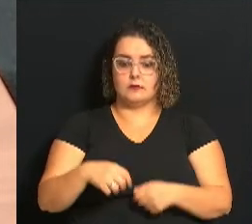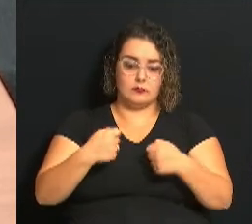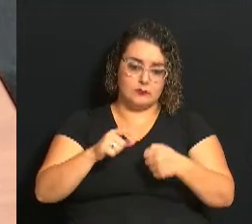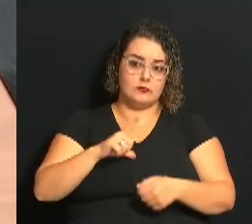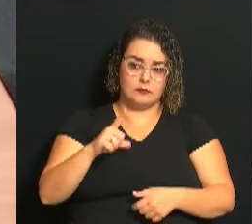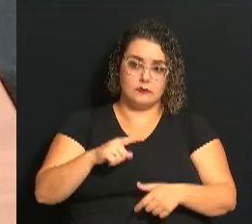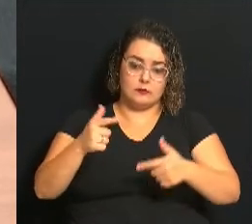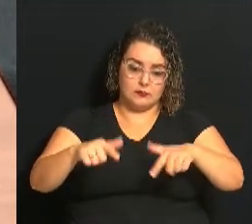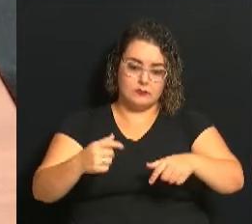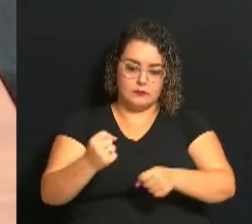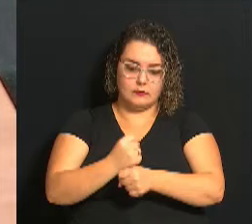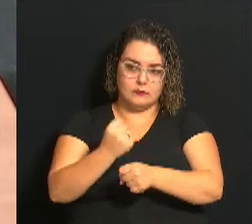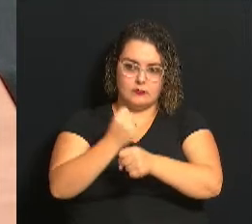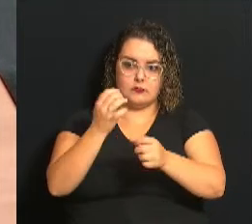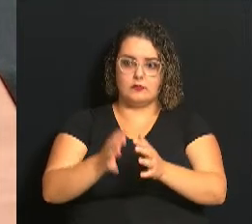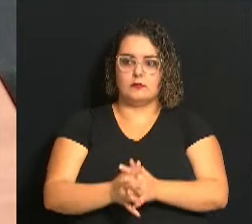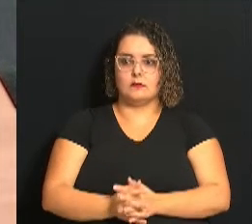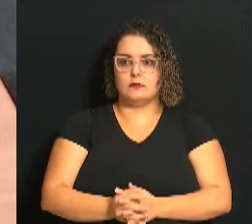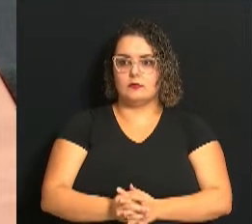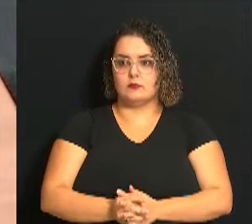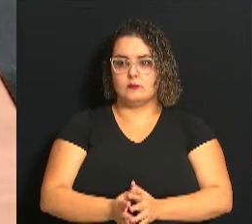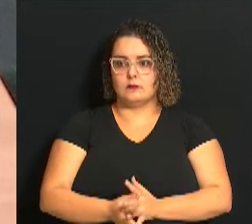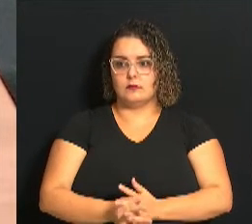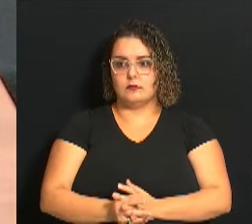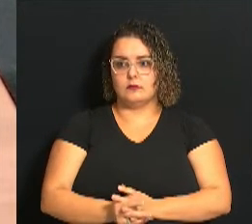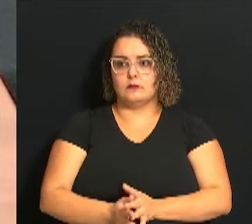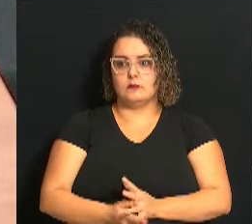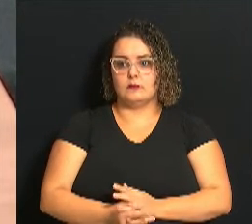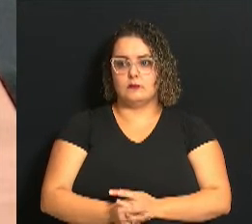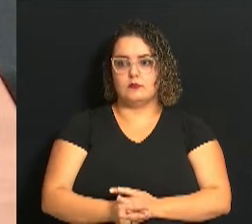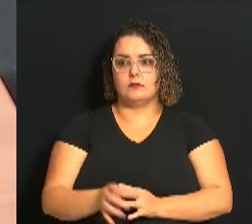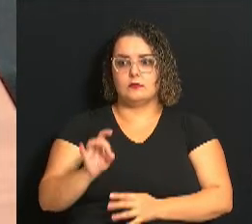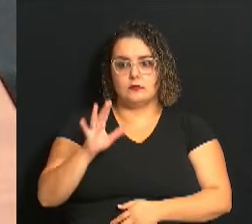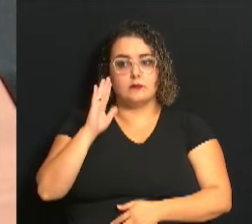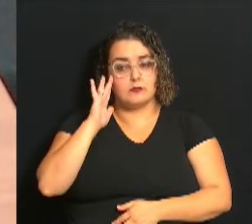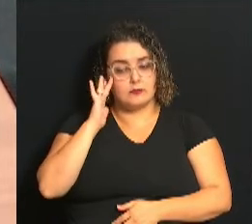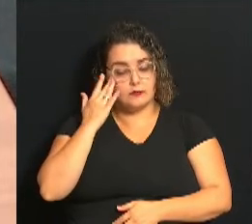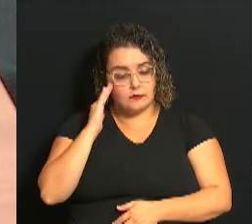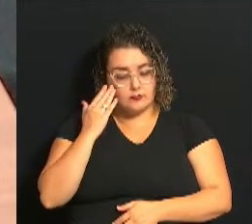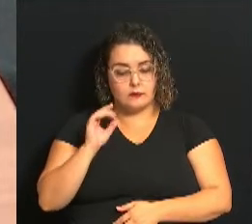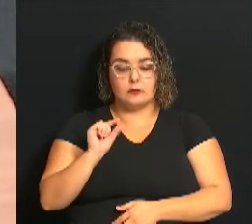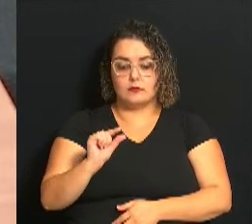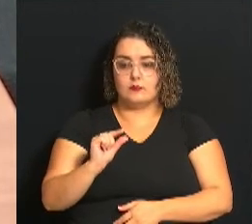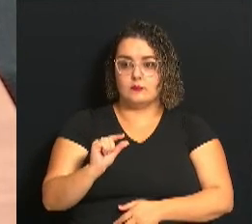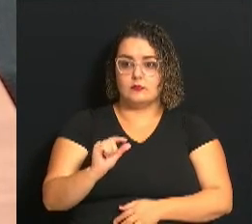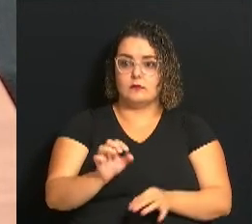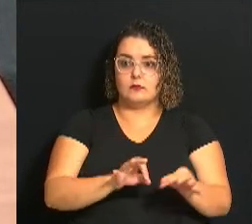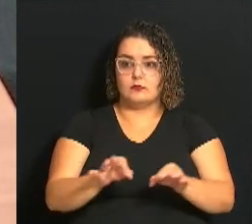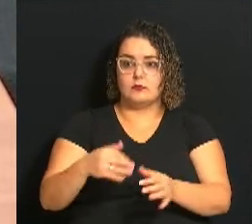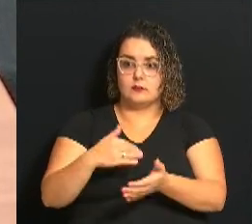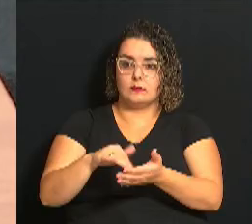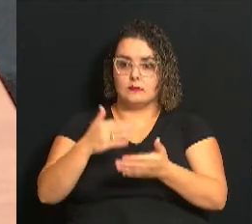Você tem no futuro. Mas é só para eu compreender um pouco essa organização da secretaria. Obrigado.